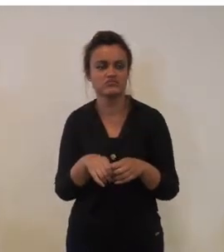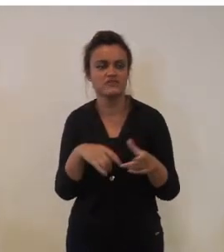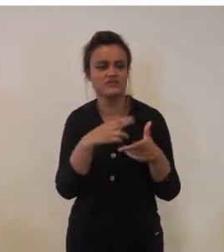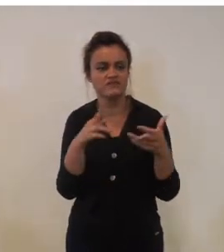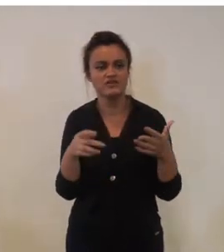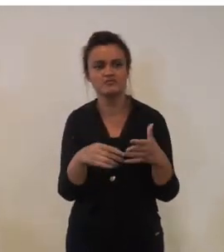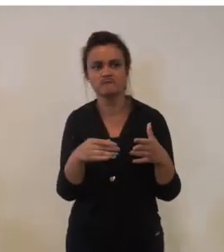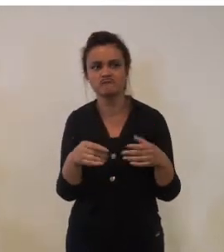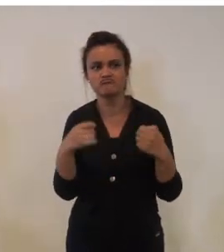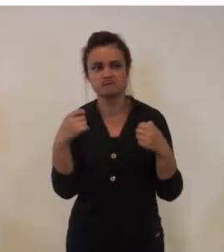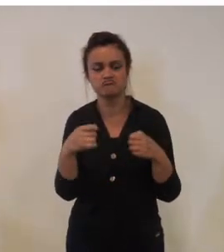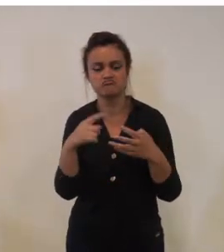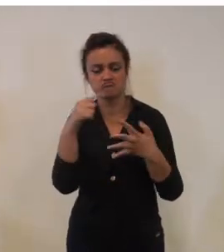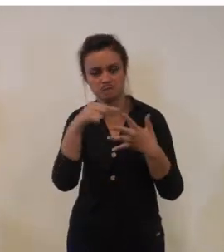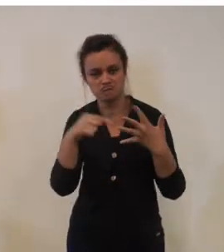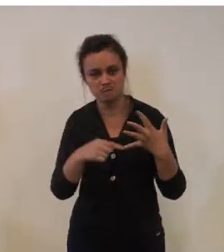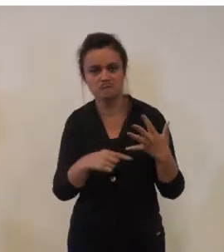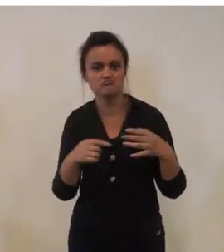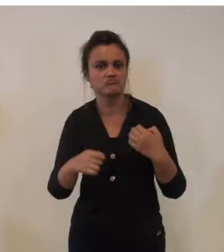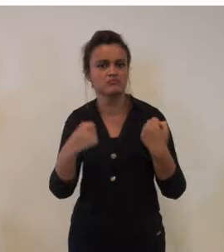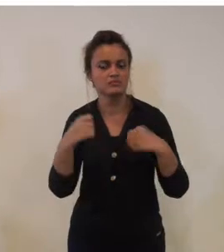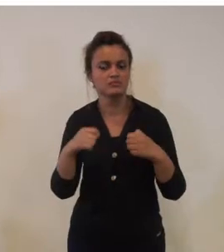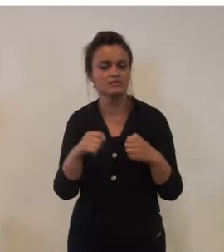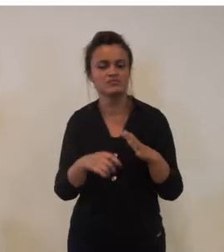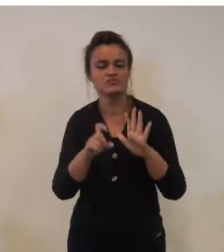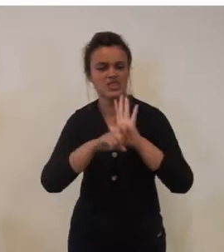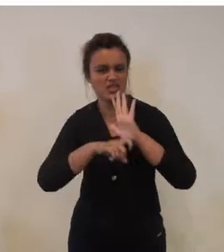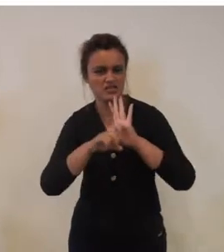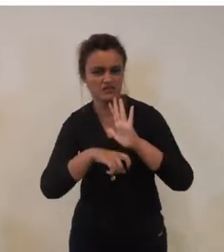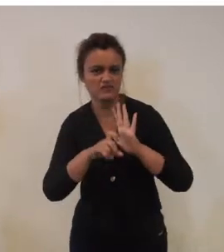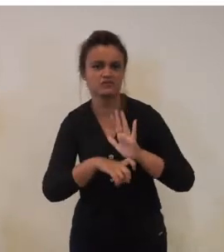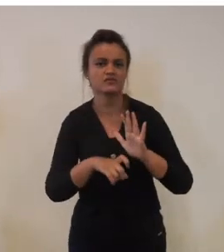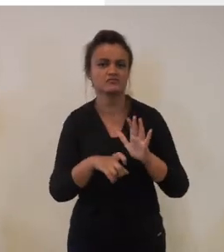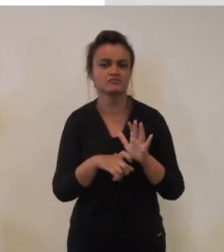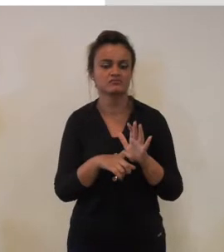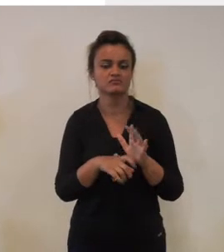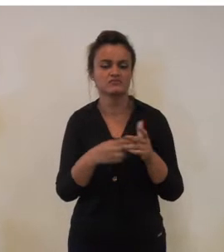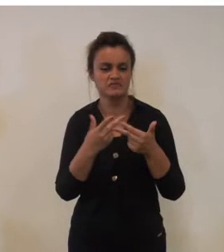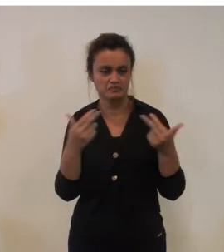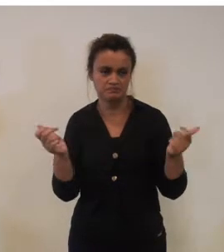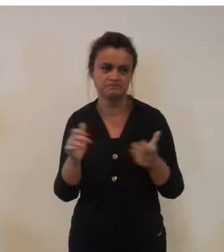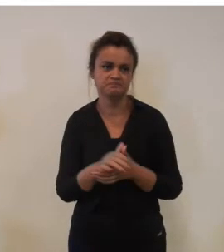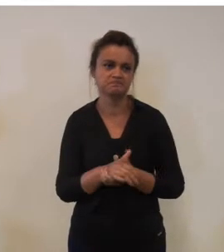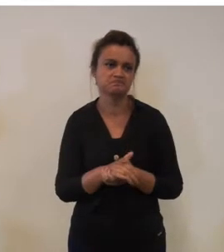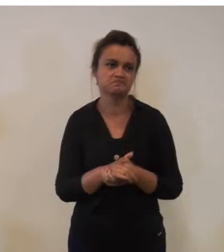de medidas não tarifárias, etc.